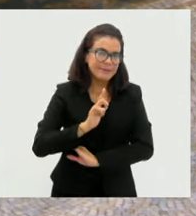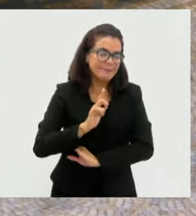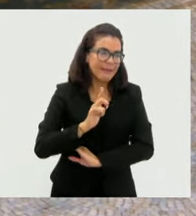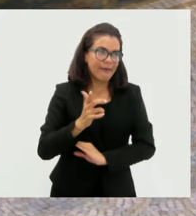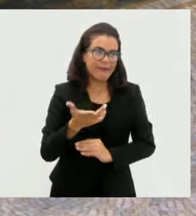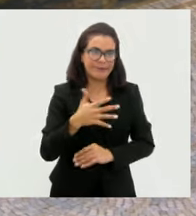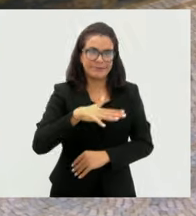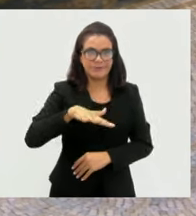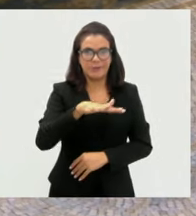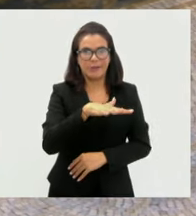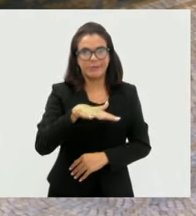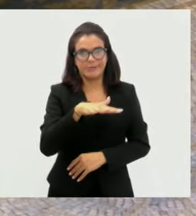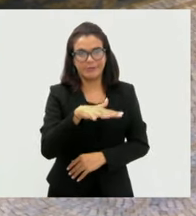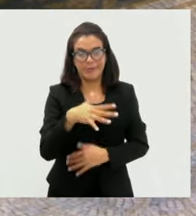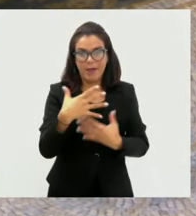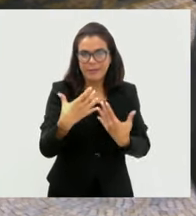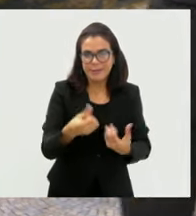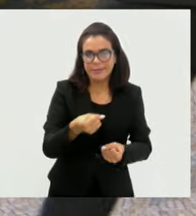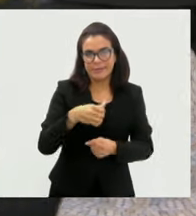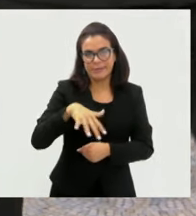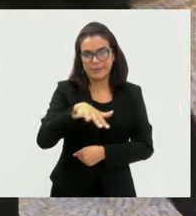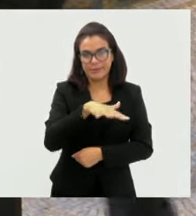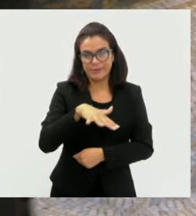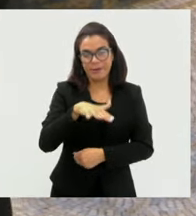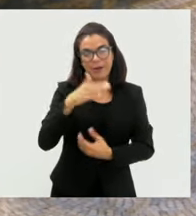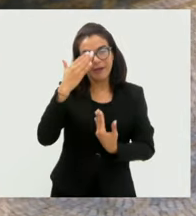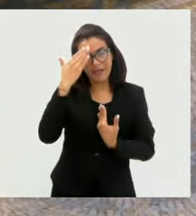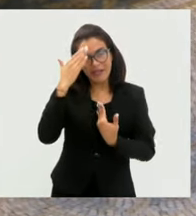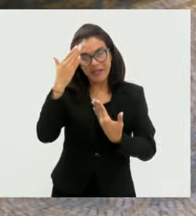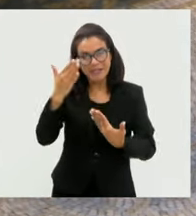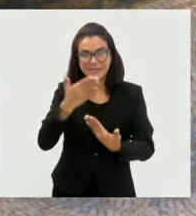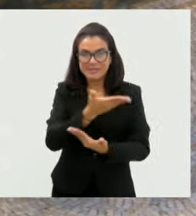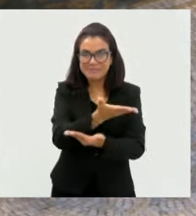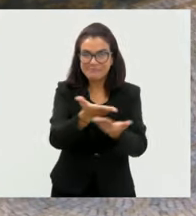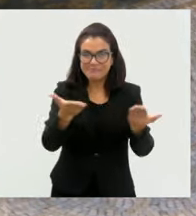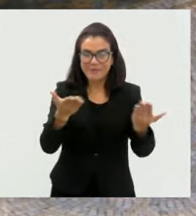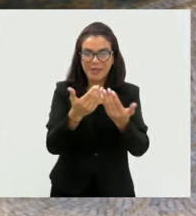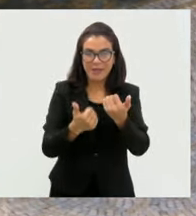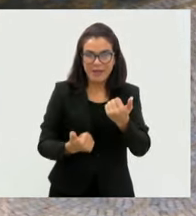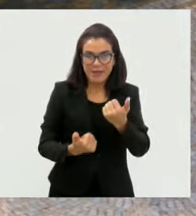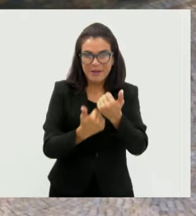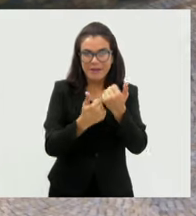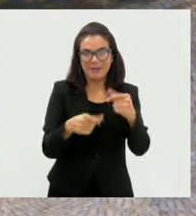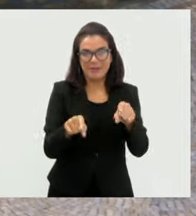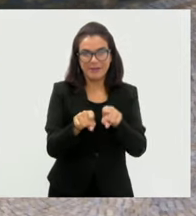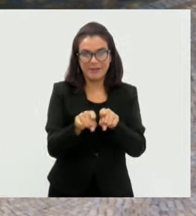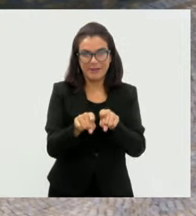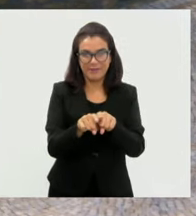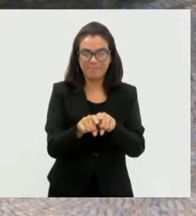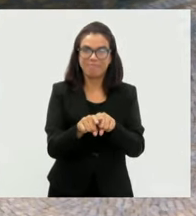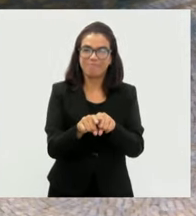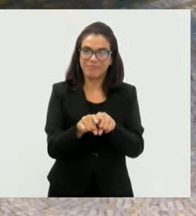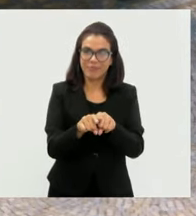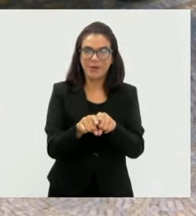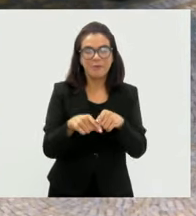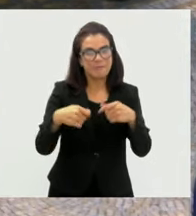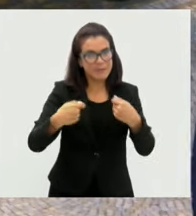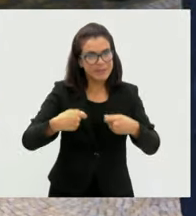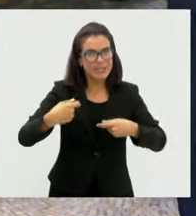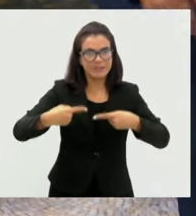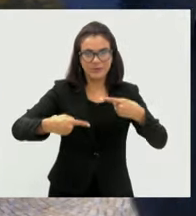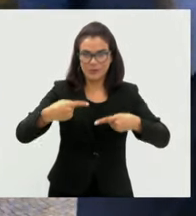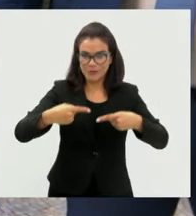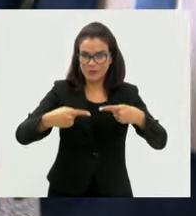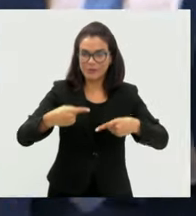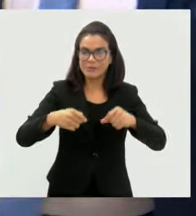Então eu quero agradecer a Vossa Excelência, agradecer a todos o apoio, e com certeza isso trará em discussão e fará com que pessoas não